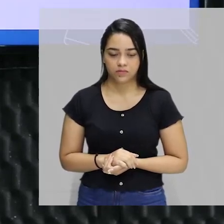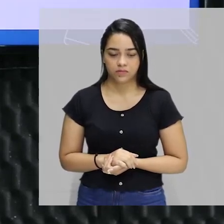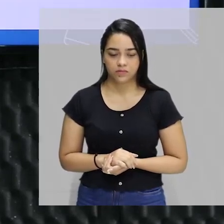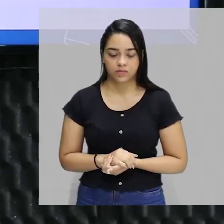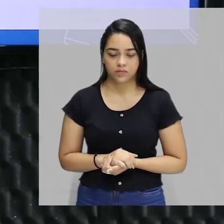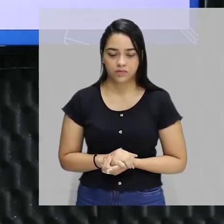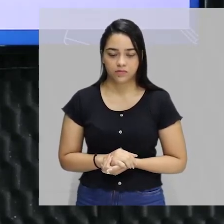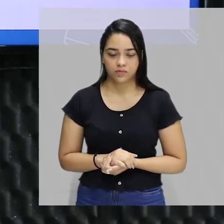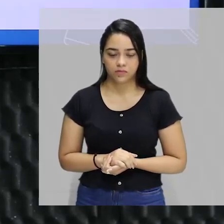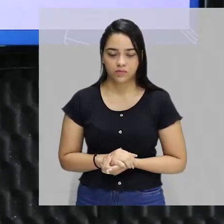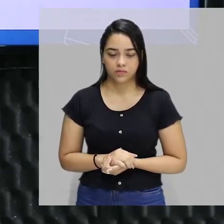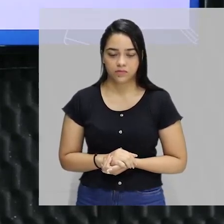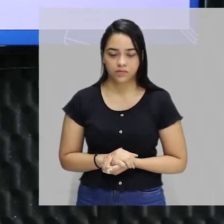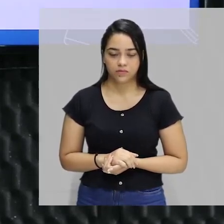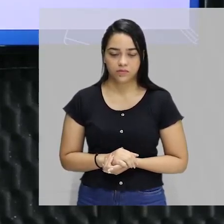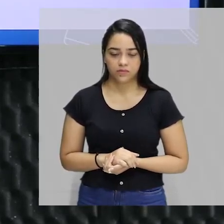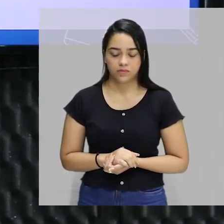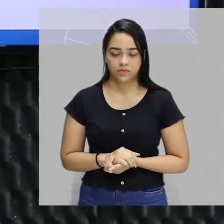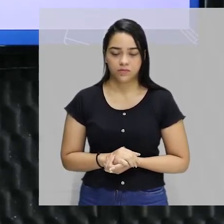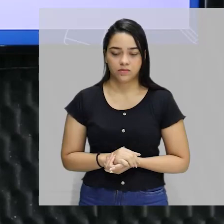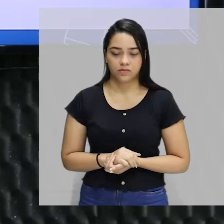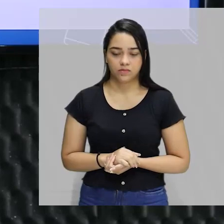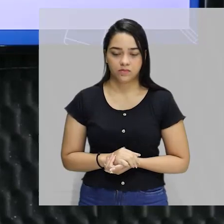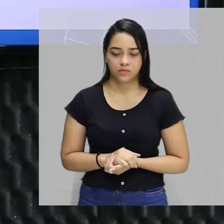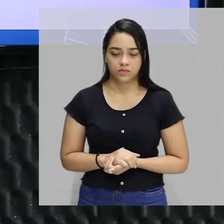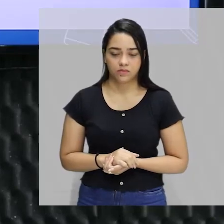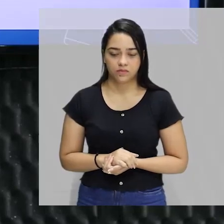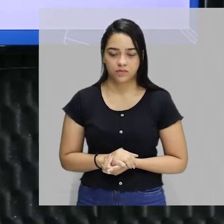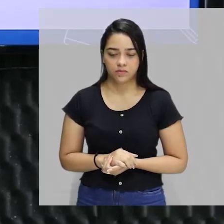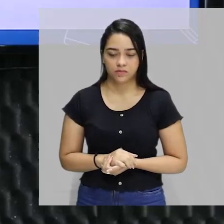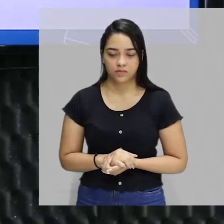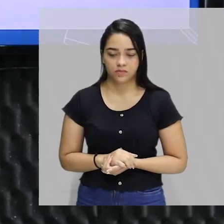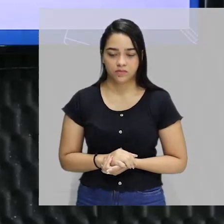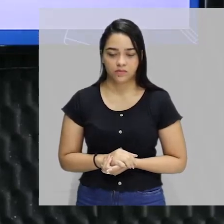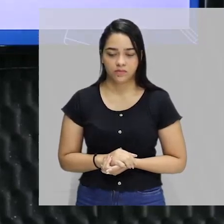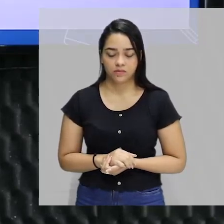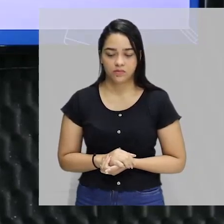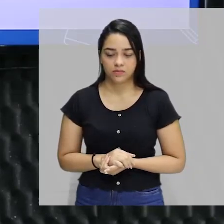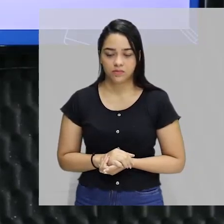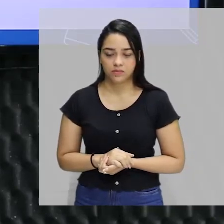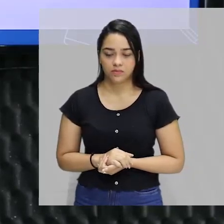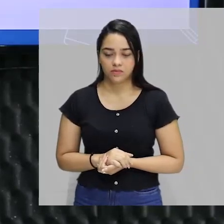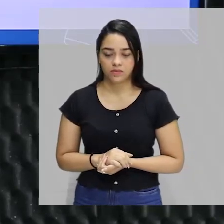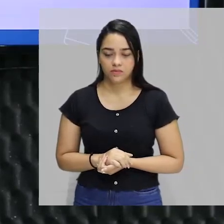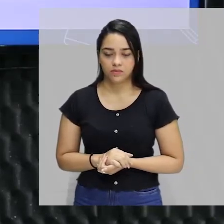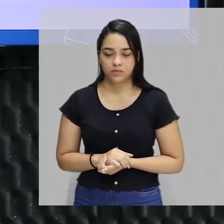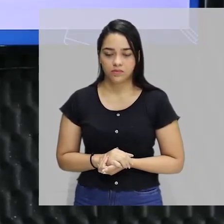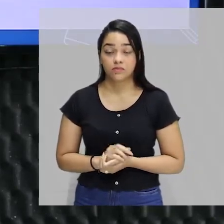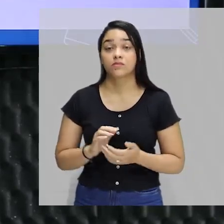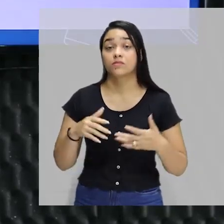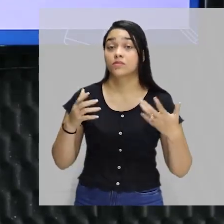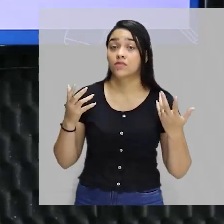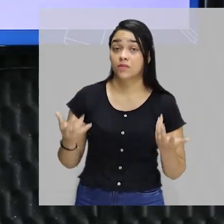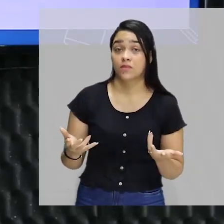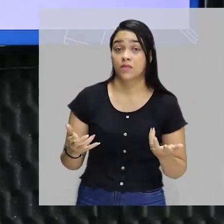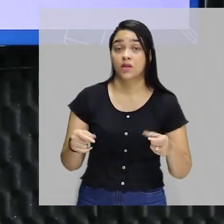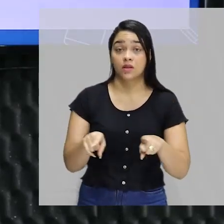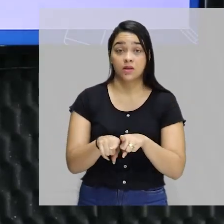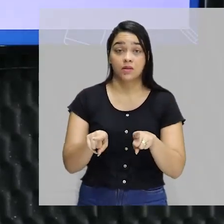a situações de uso, um texto pode ter sentido em um contexto e não ter o mesmo sentido em outro, né?